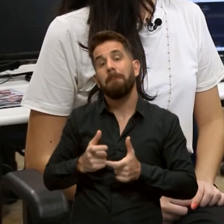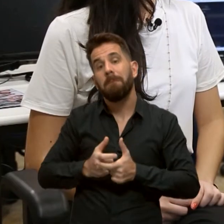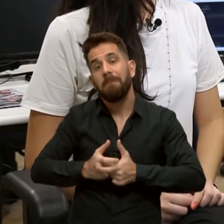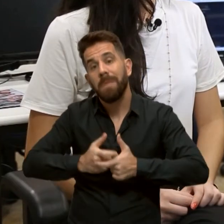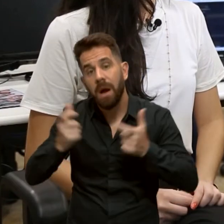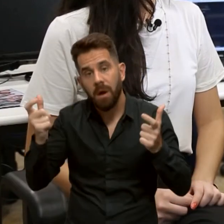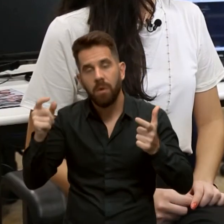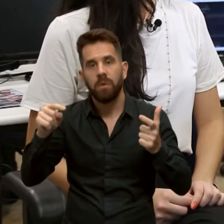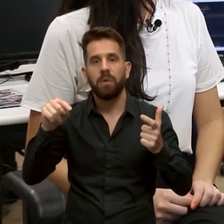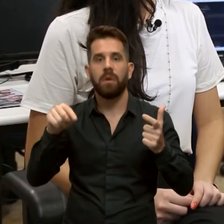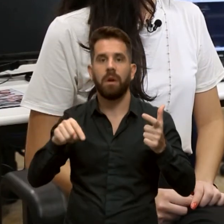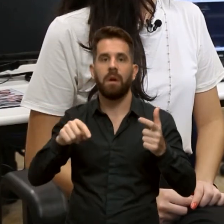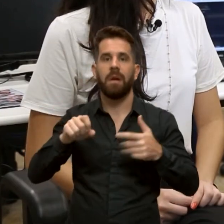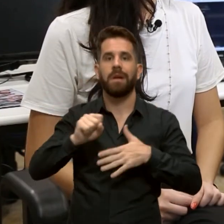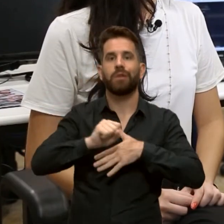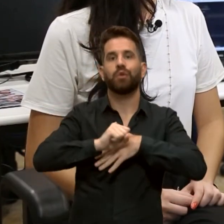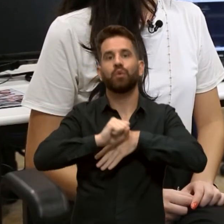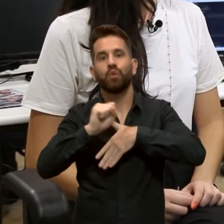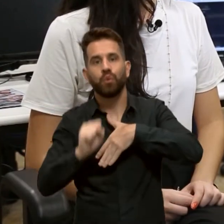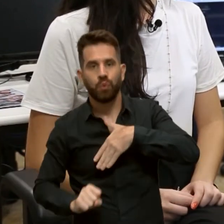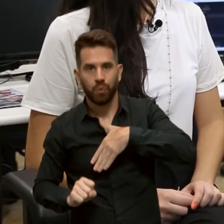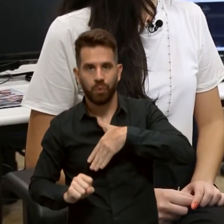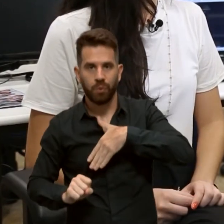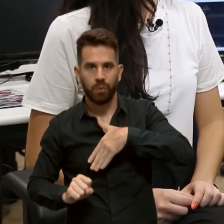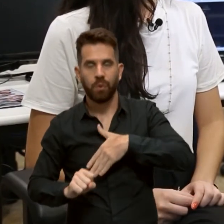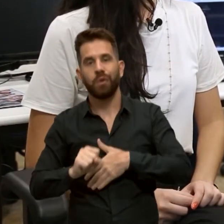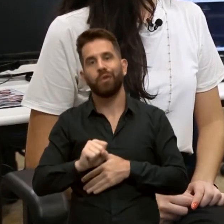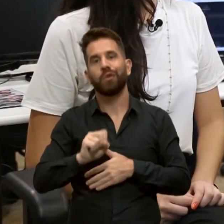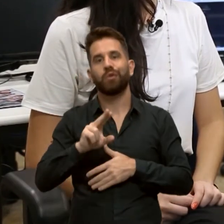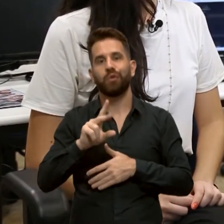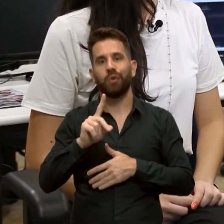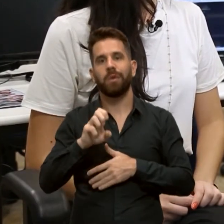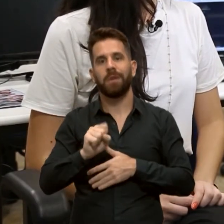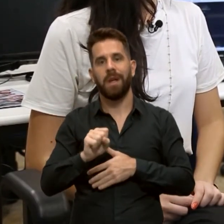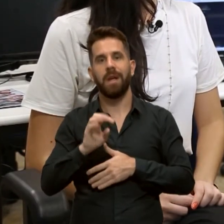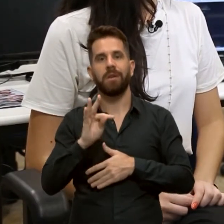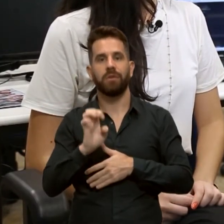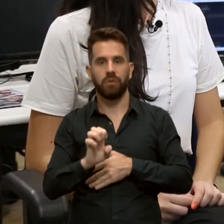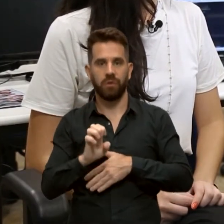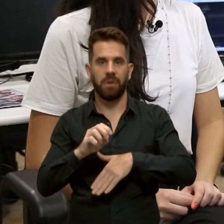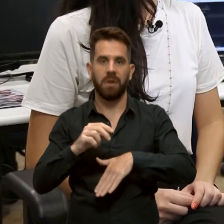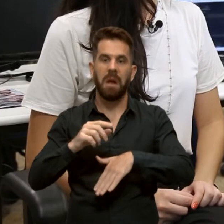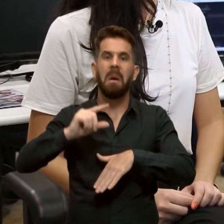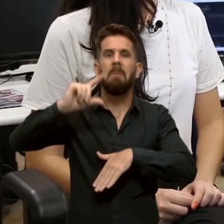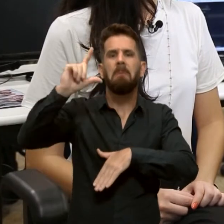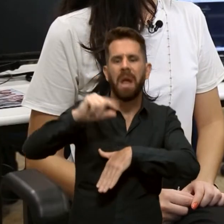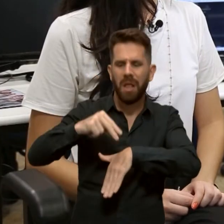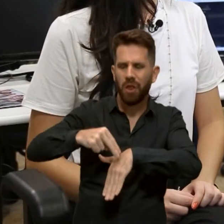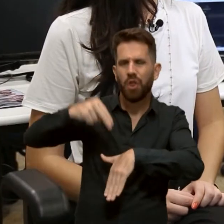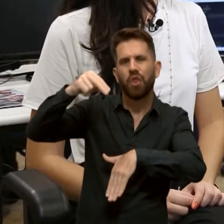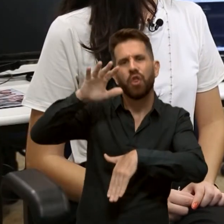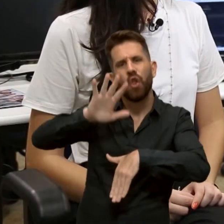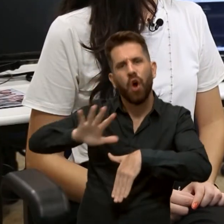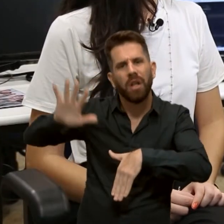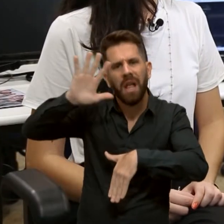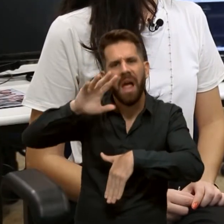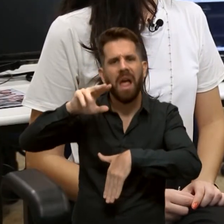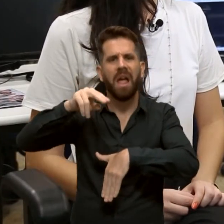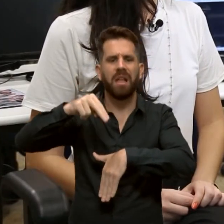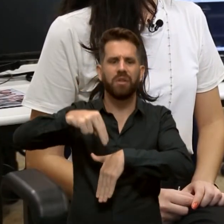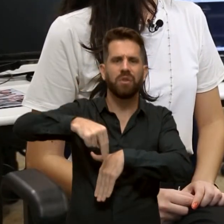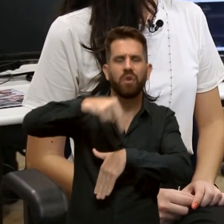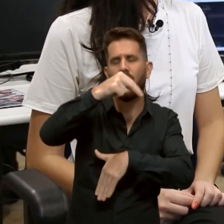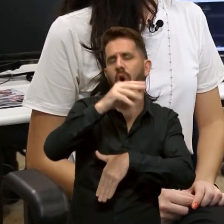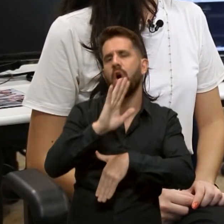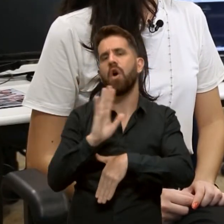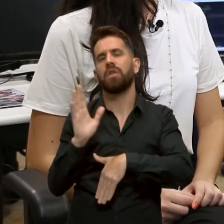vinham das regiões sul e sudeste e menos da região do nordeste e norte. E a gente levantou várias hipóteses